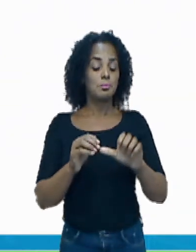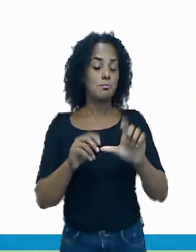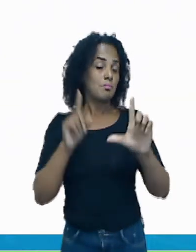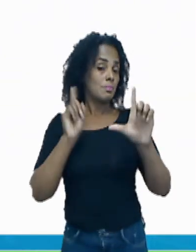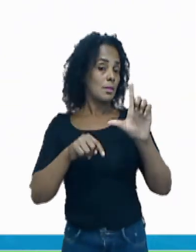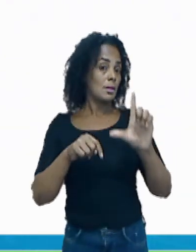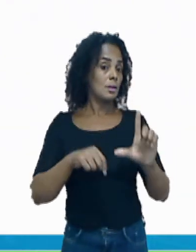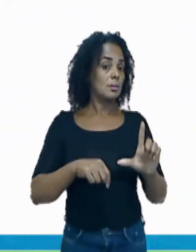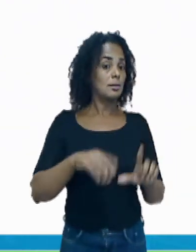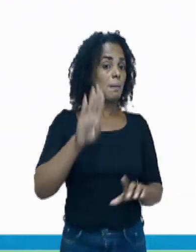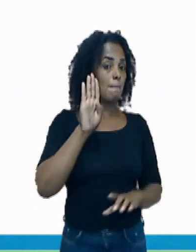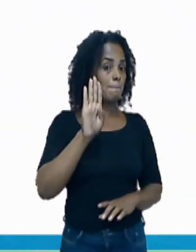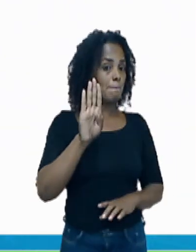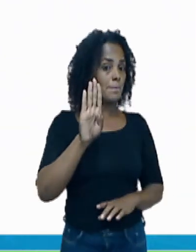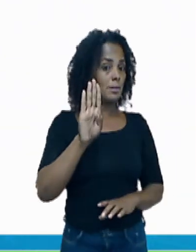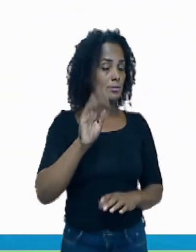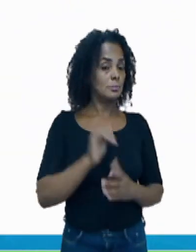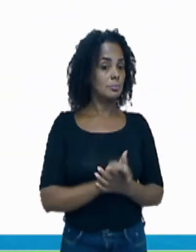B.